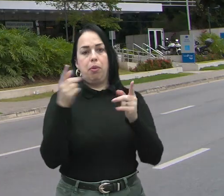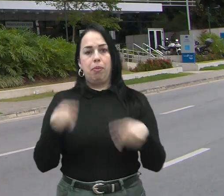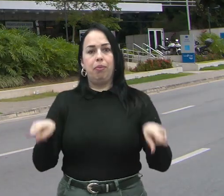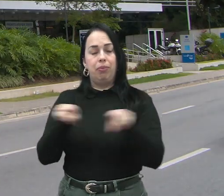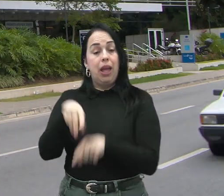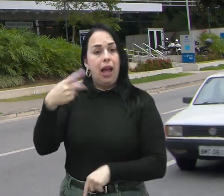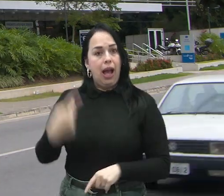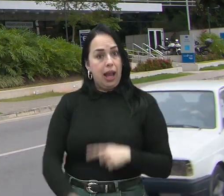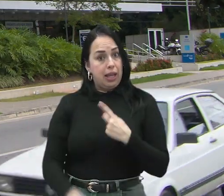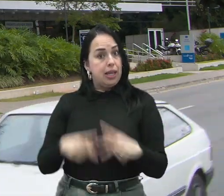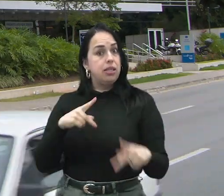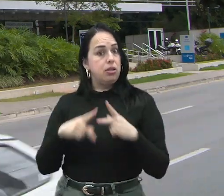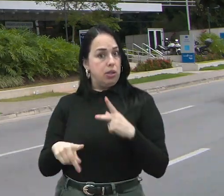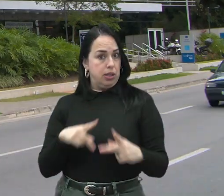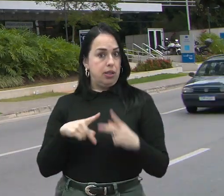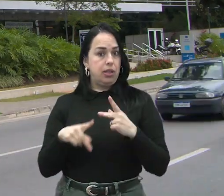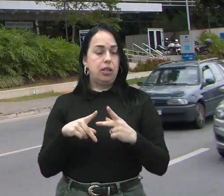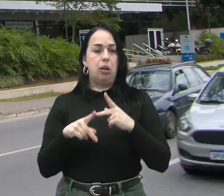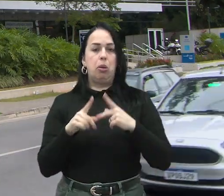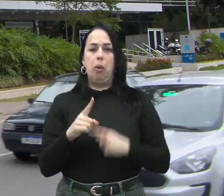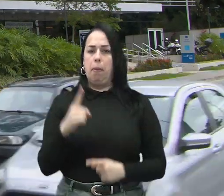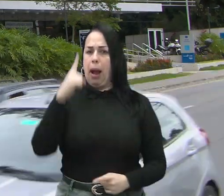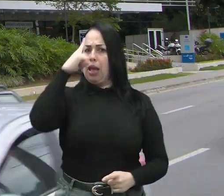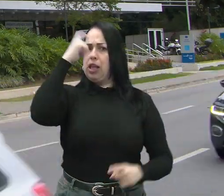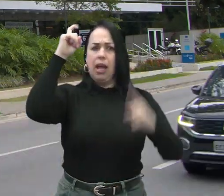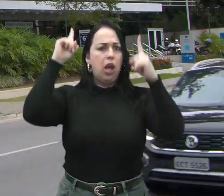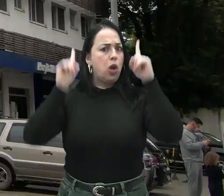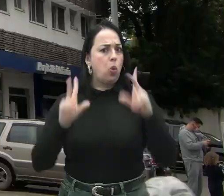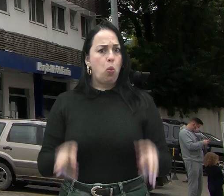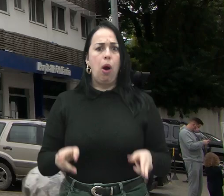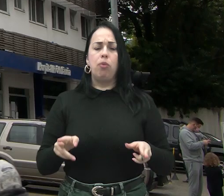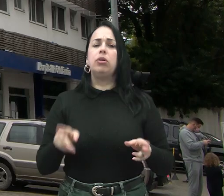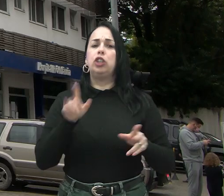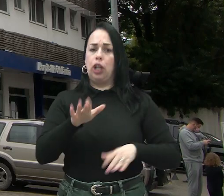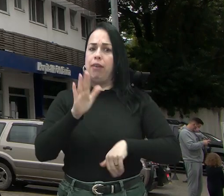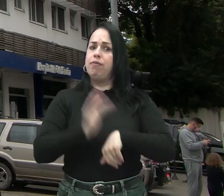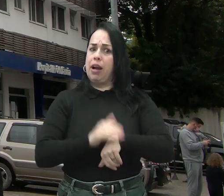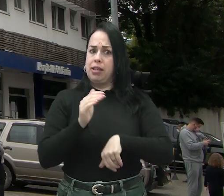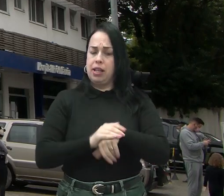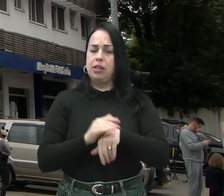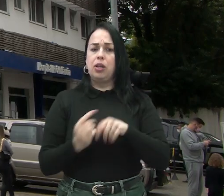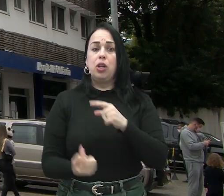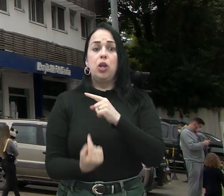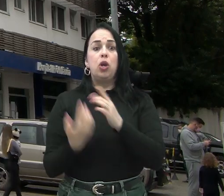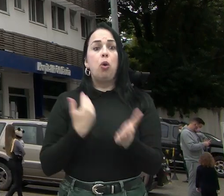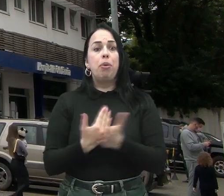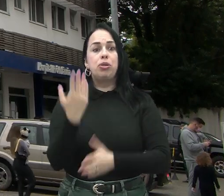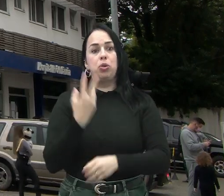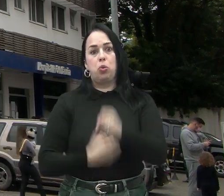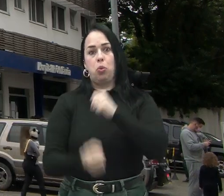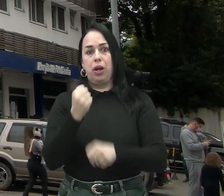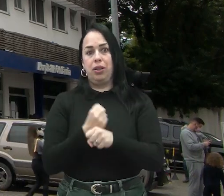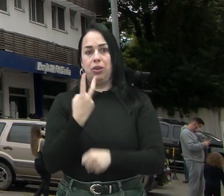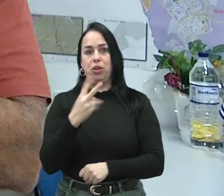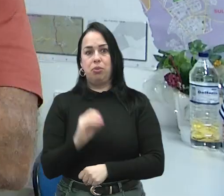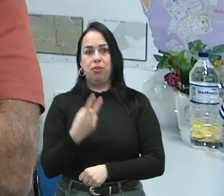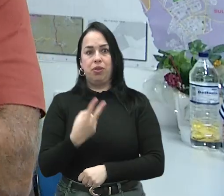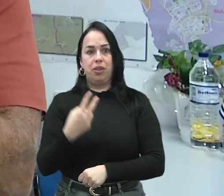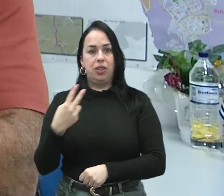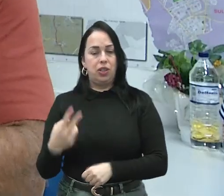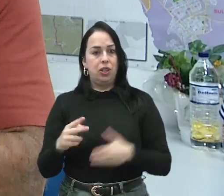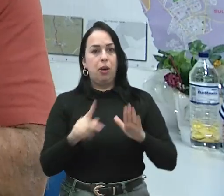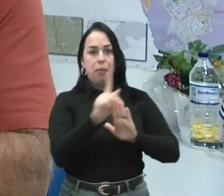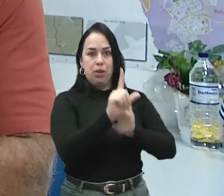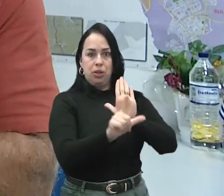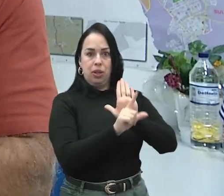né? Em São José dos Campos, uma ideia semelhante já é executada desde 2022. É que